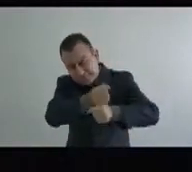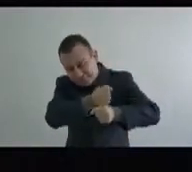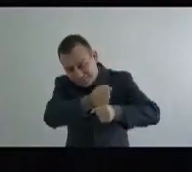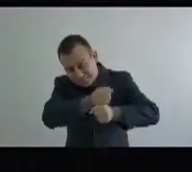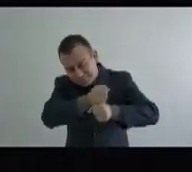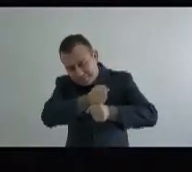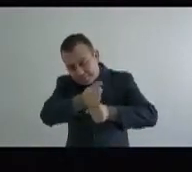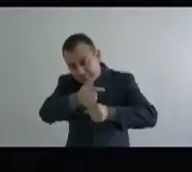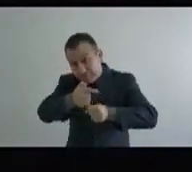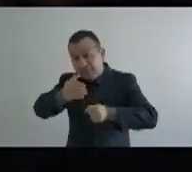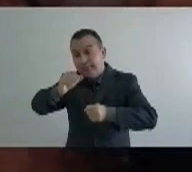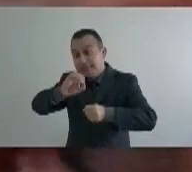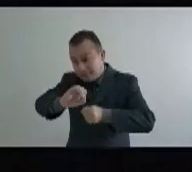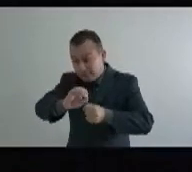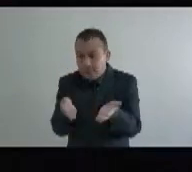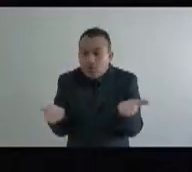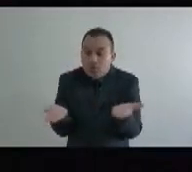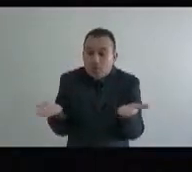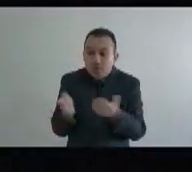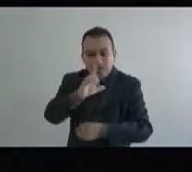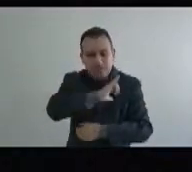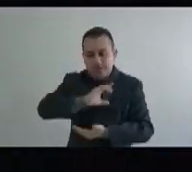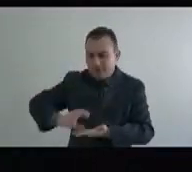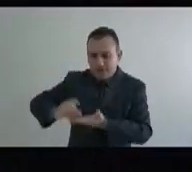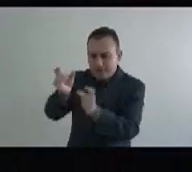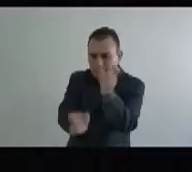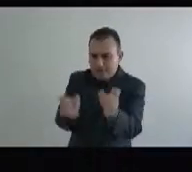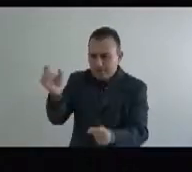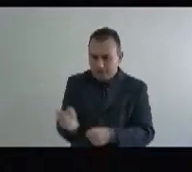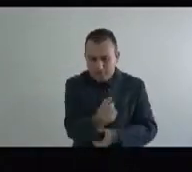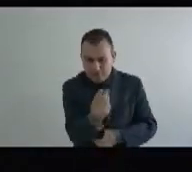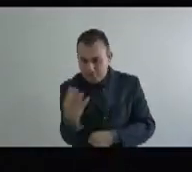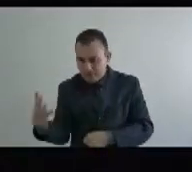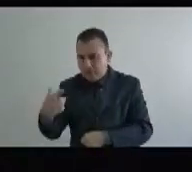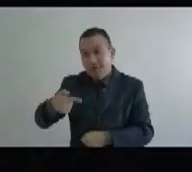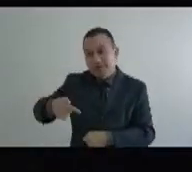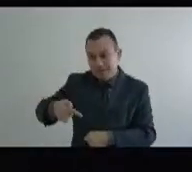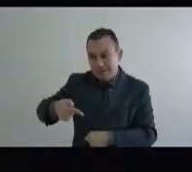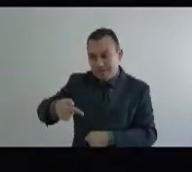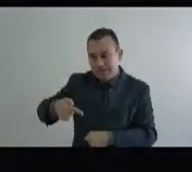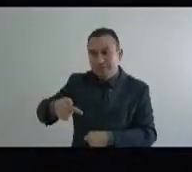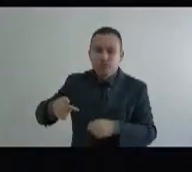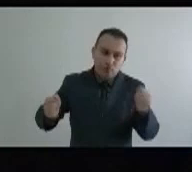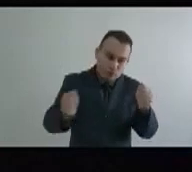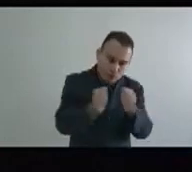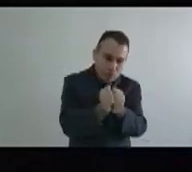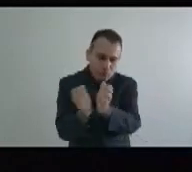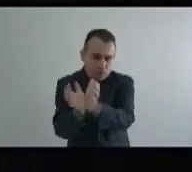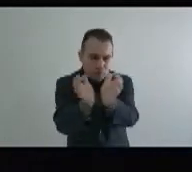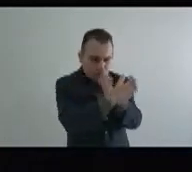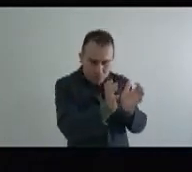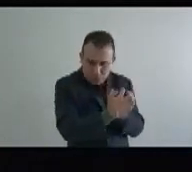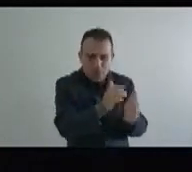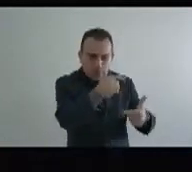Hoje, os 7 conselheiros têm a responsabilidade, junto com todo o corpo técnico, que é um dos